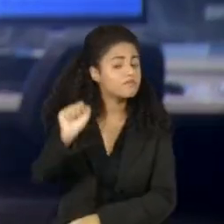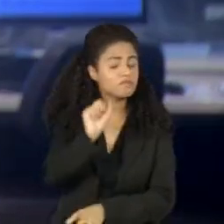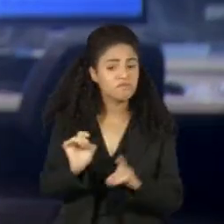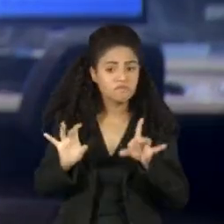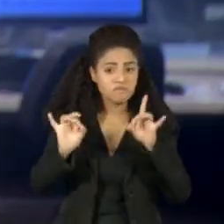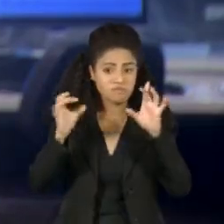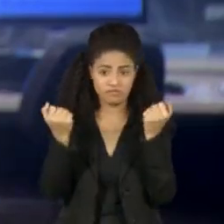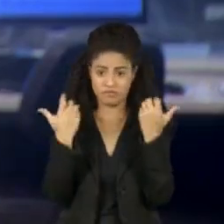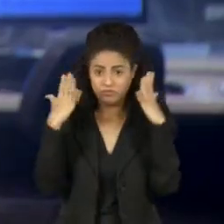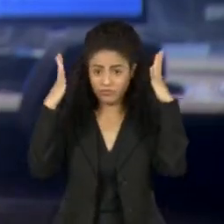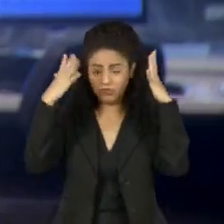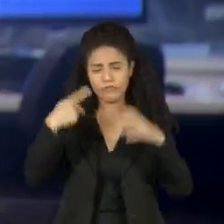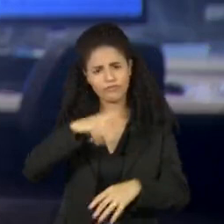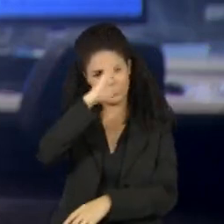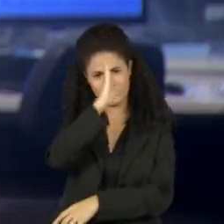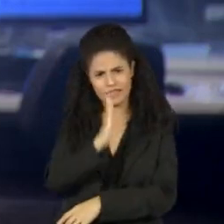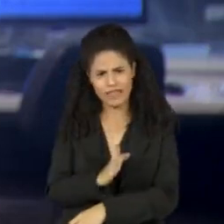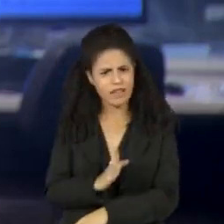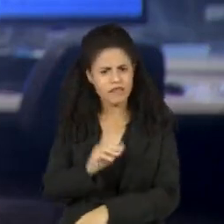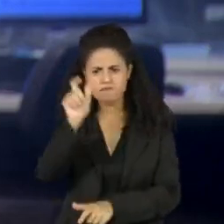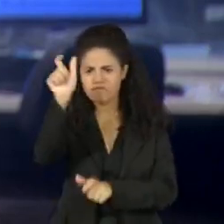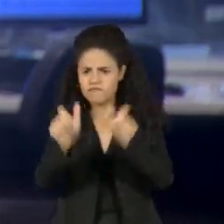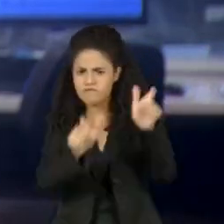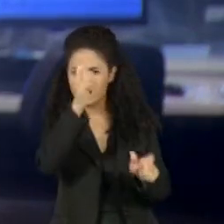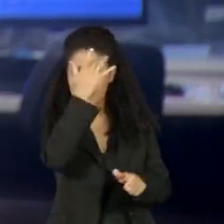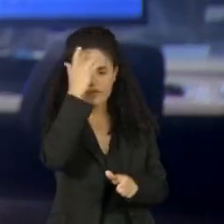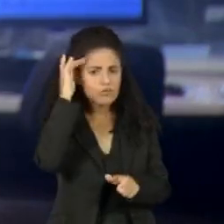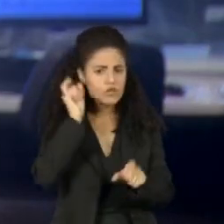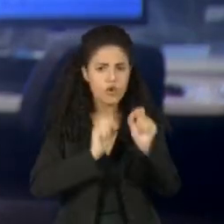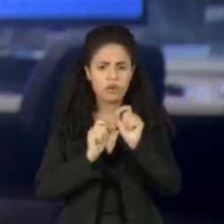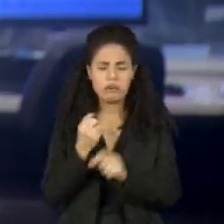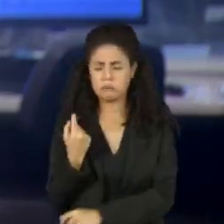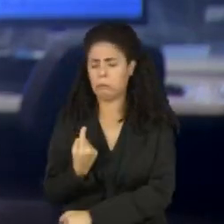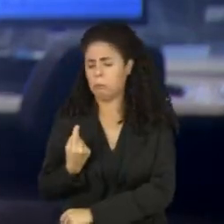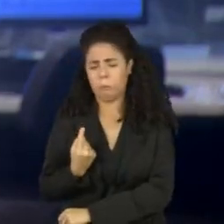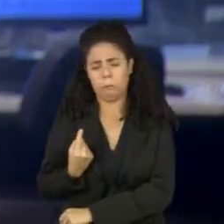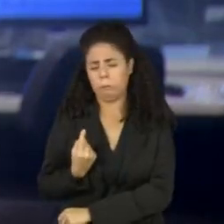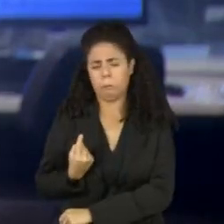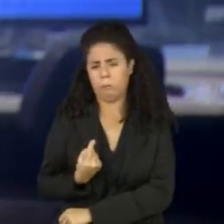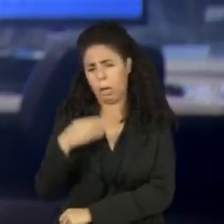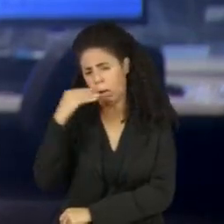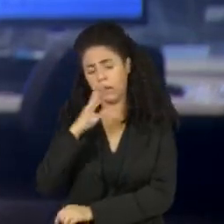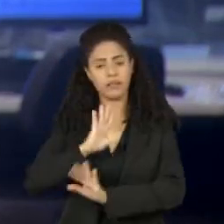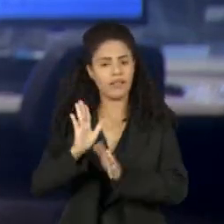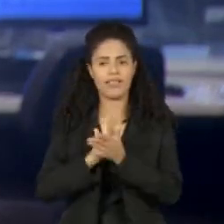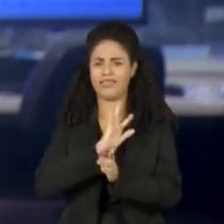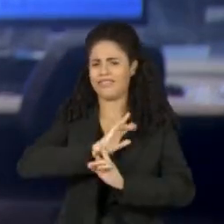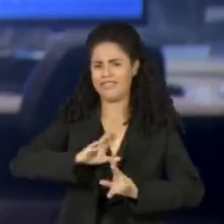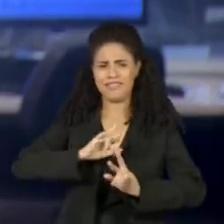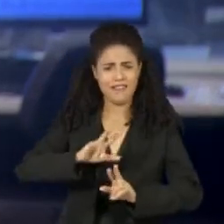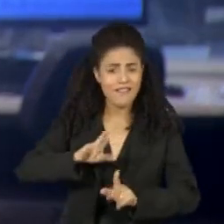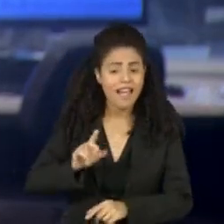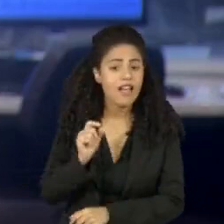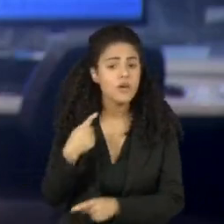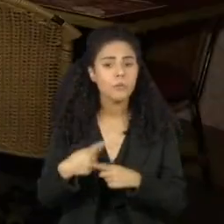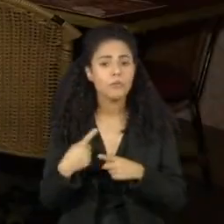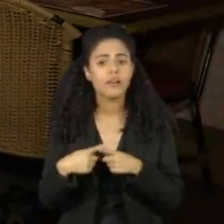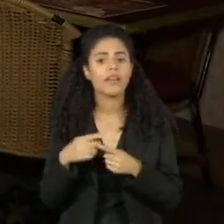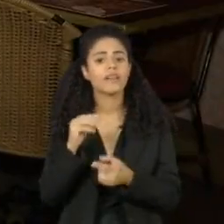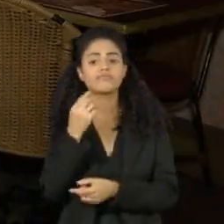celebrado hoje no país, muitos dizem que isso não é sinônimo de solidão ou fracasso e muito menos falta de